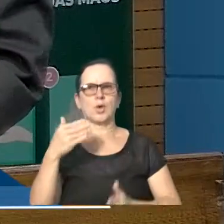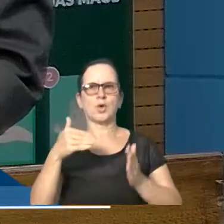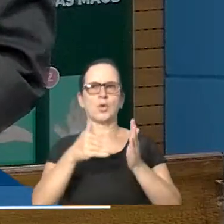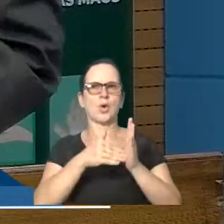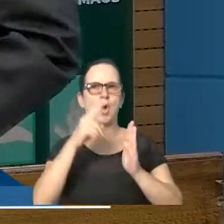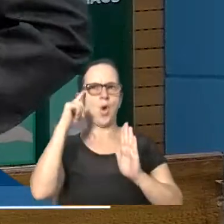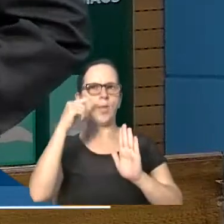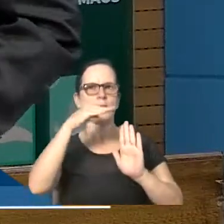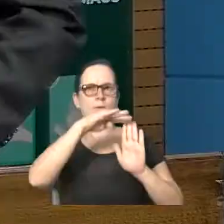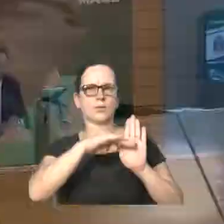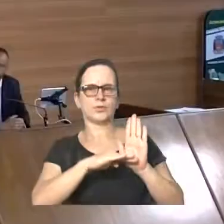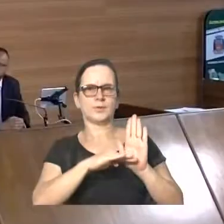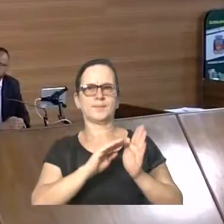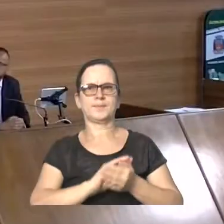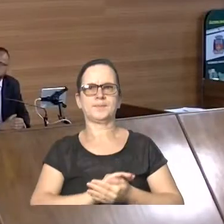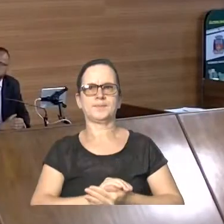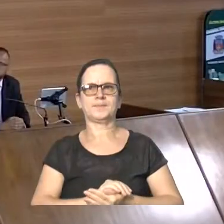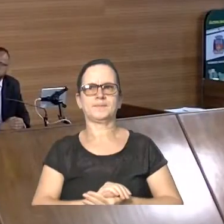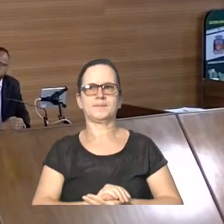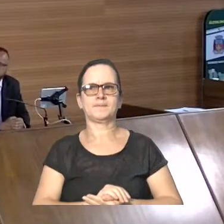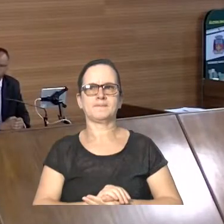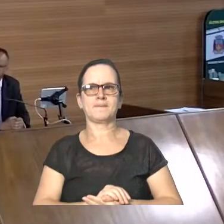para a ordem do dia.